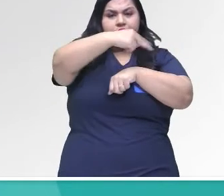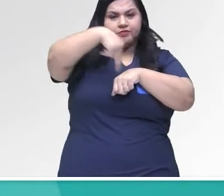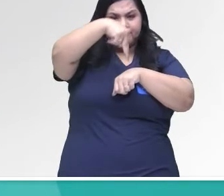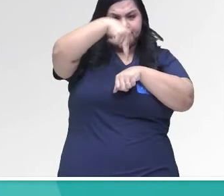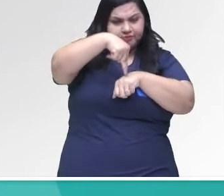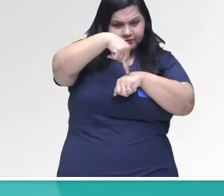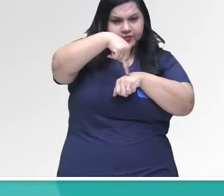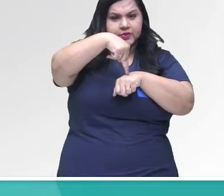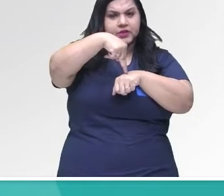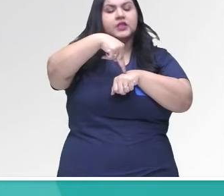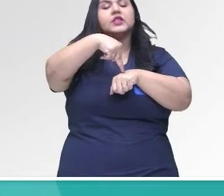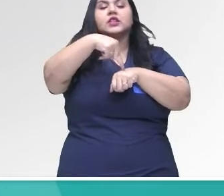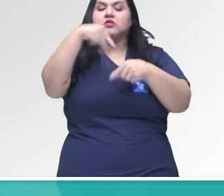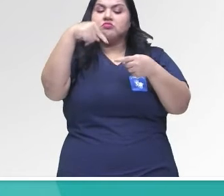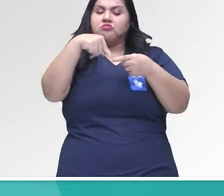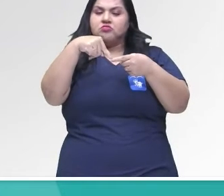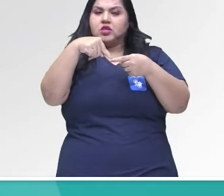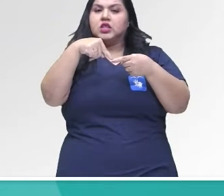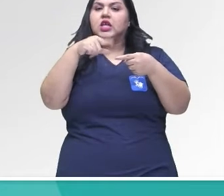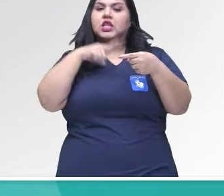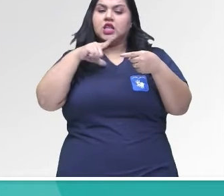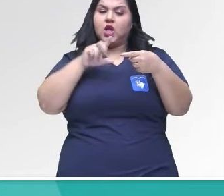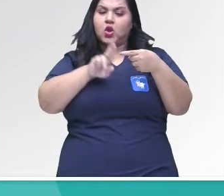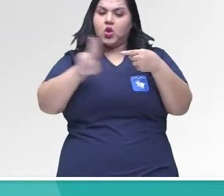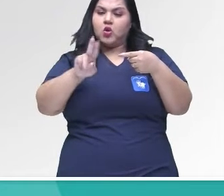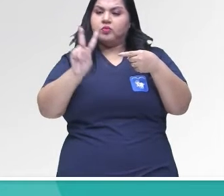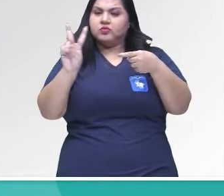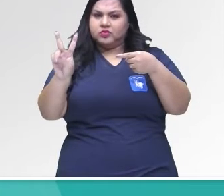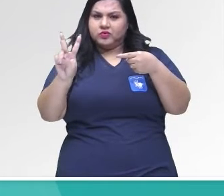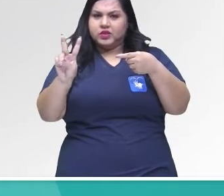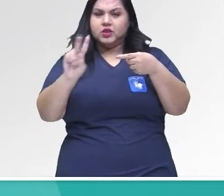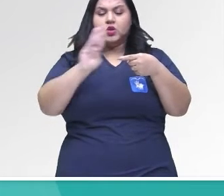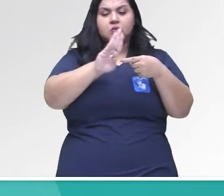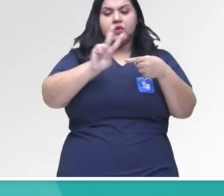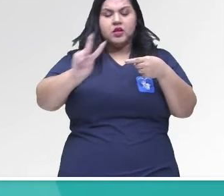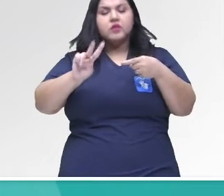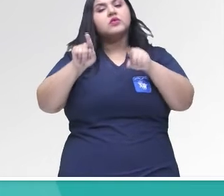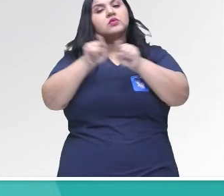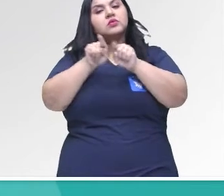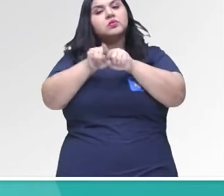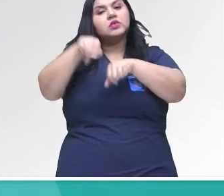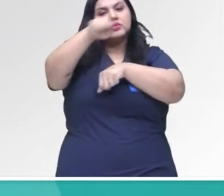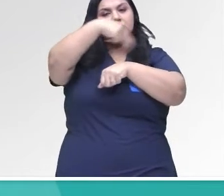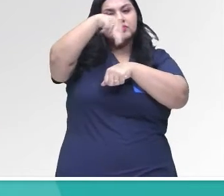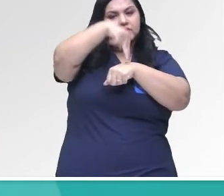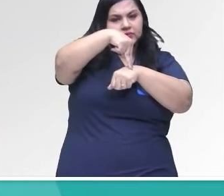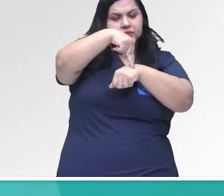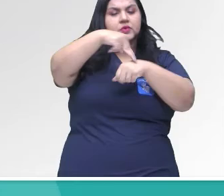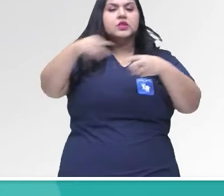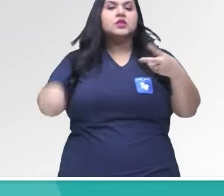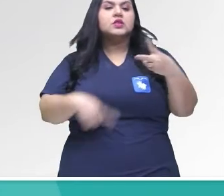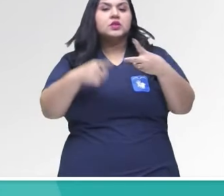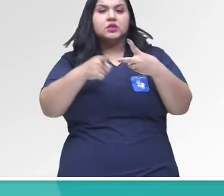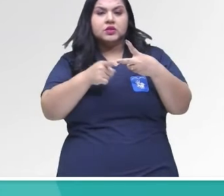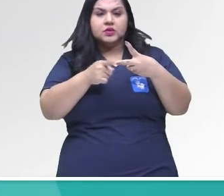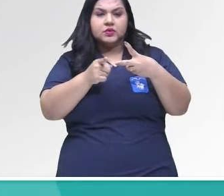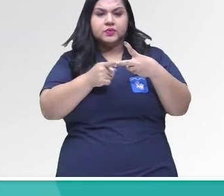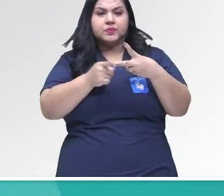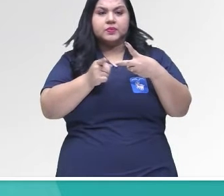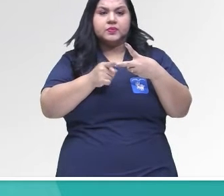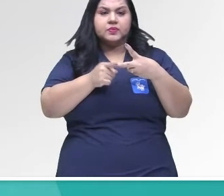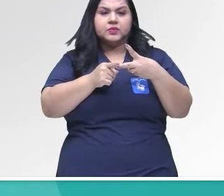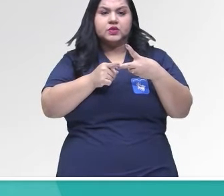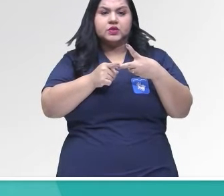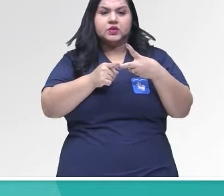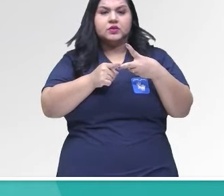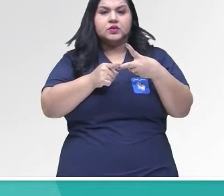maracatu-nação. Então, ele tem 2 nomes, tá? Baque virado e maracatu-nação. E nós temos o segundo, que é